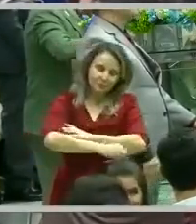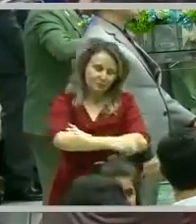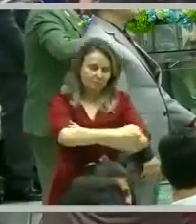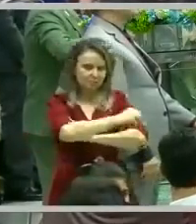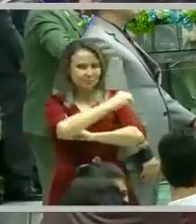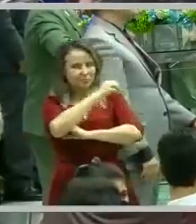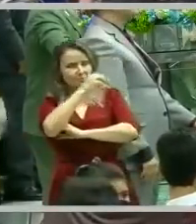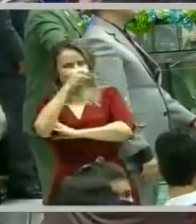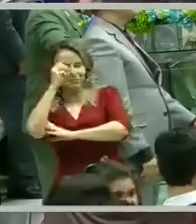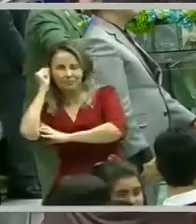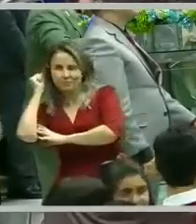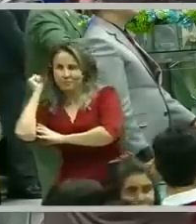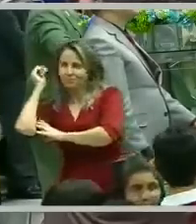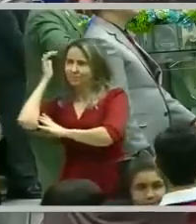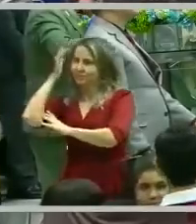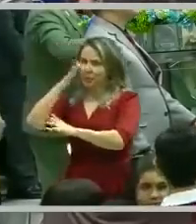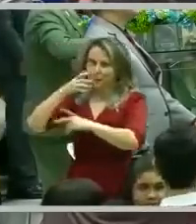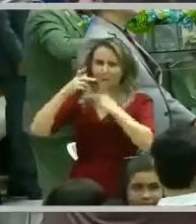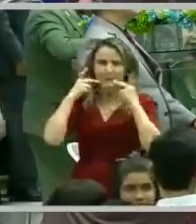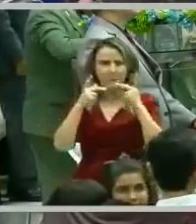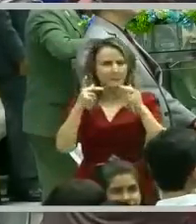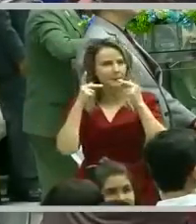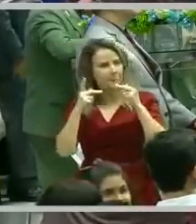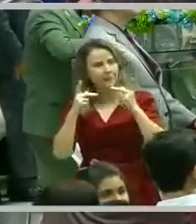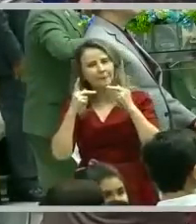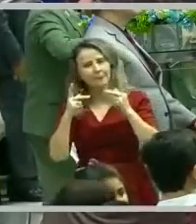recebendo revelação de Deus.